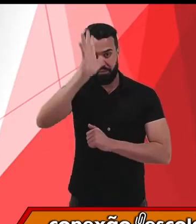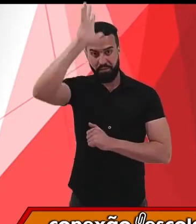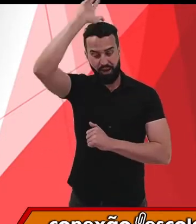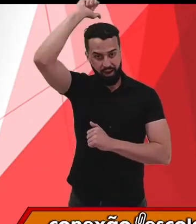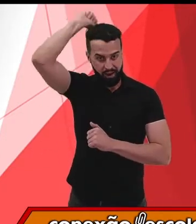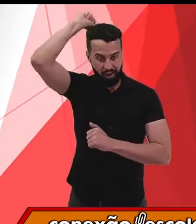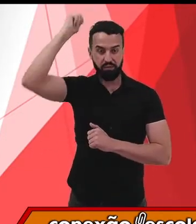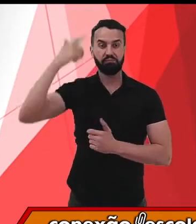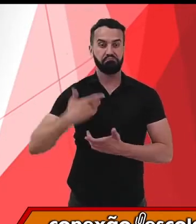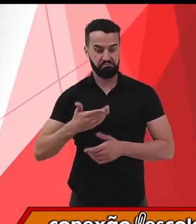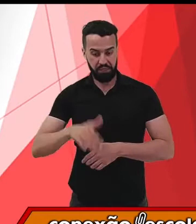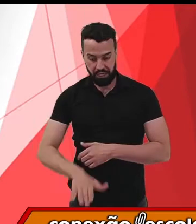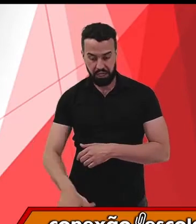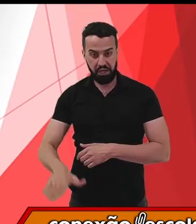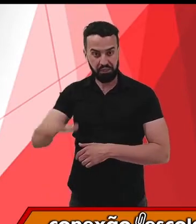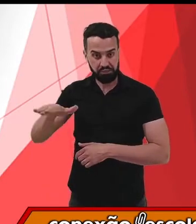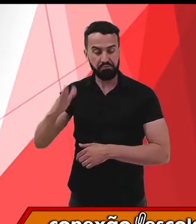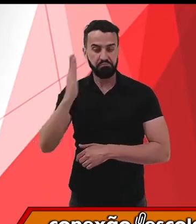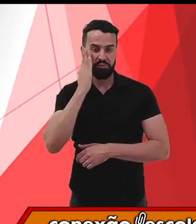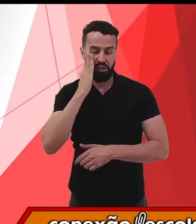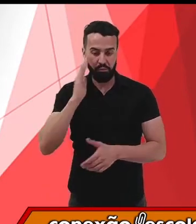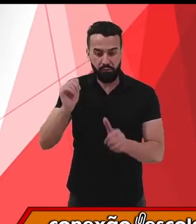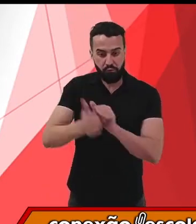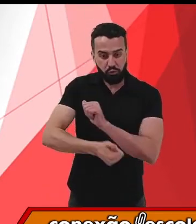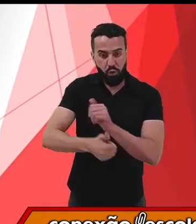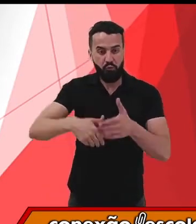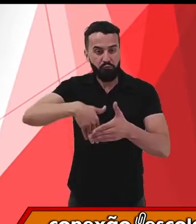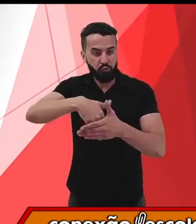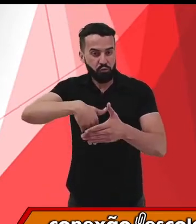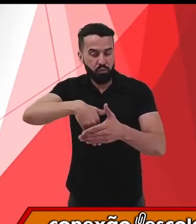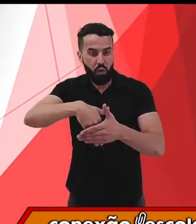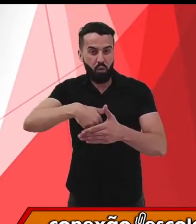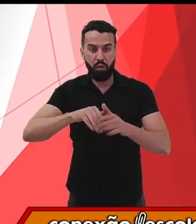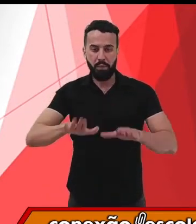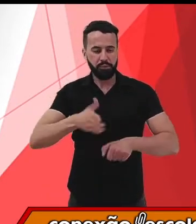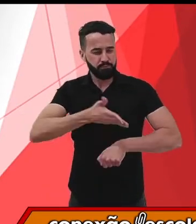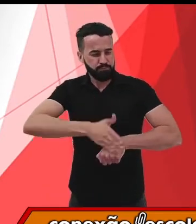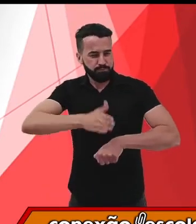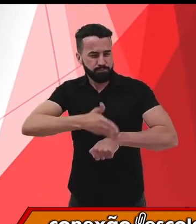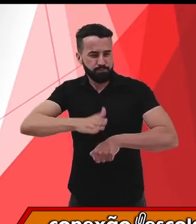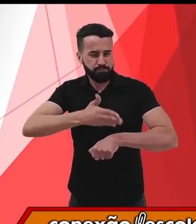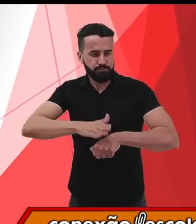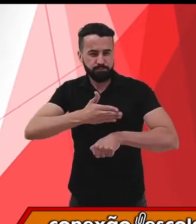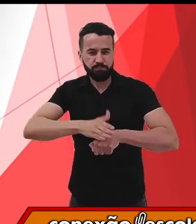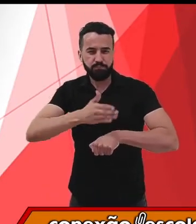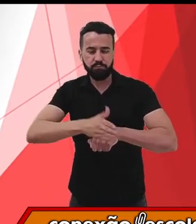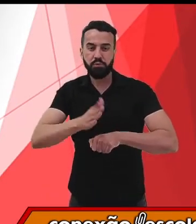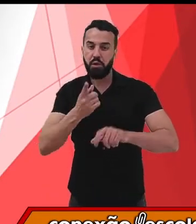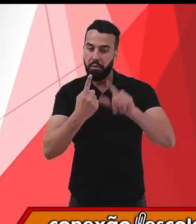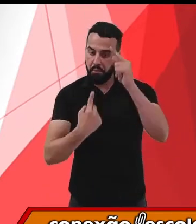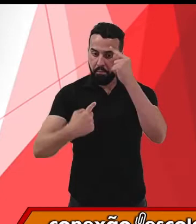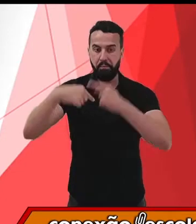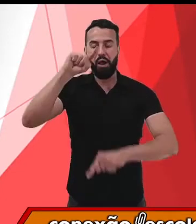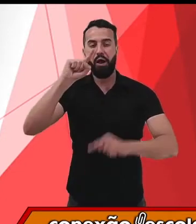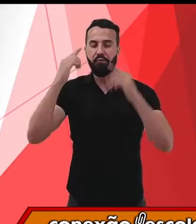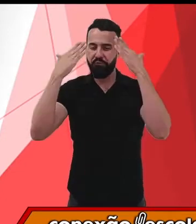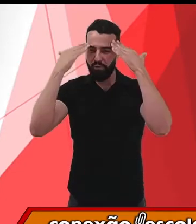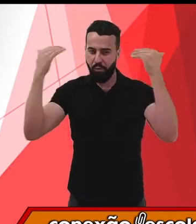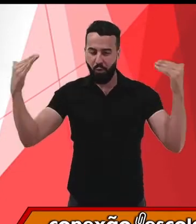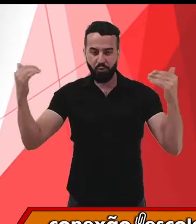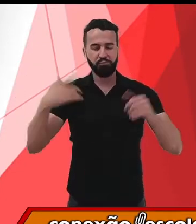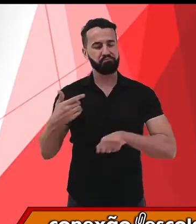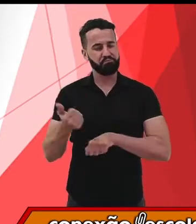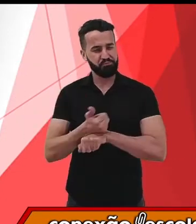não estudasse, se ele não praticasse, ele não se tornaria, né, um profissional como ele acabou se tornando. E isso vale